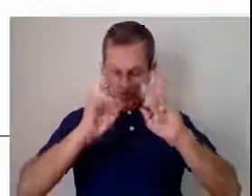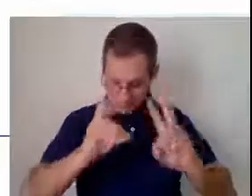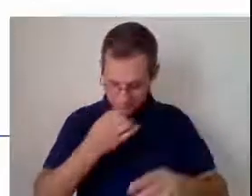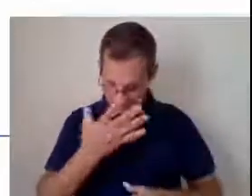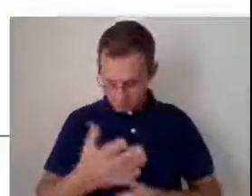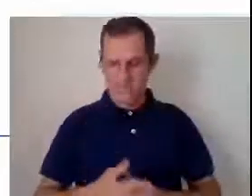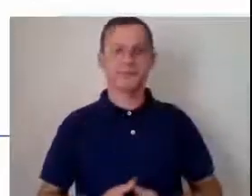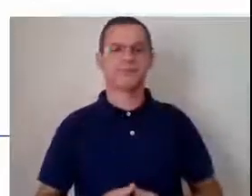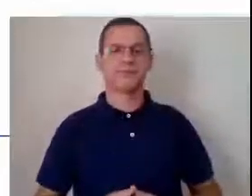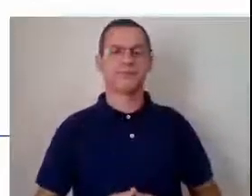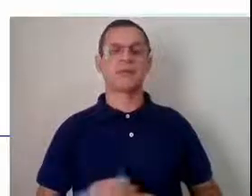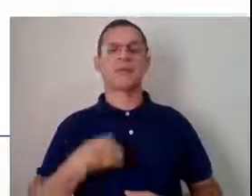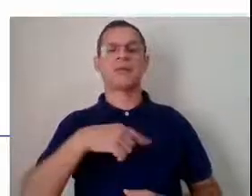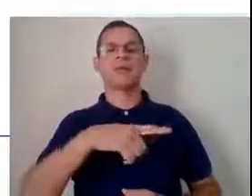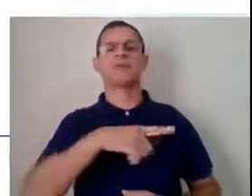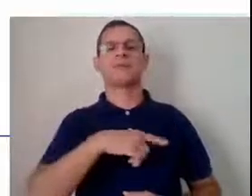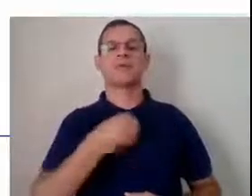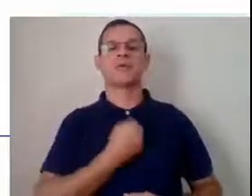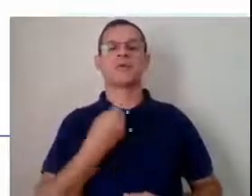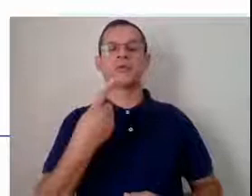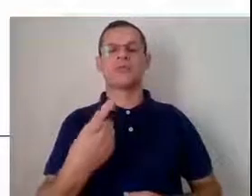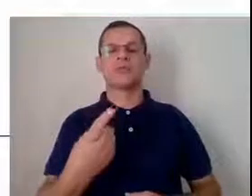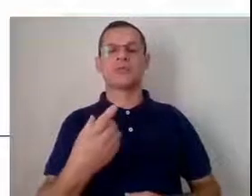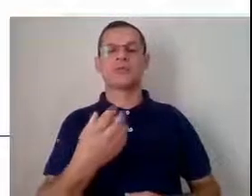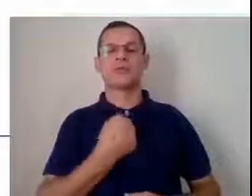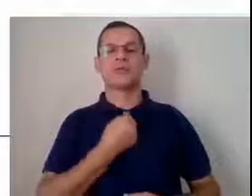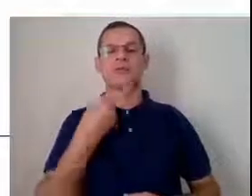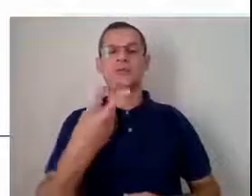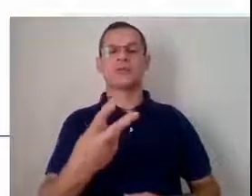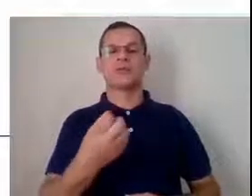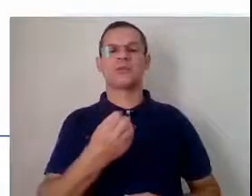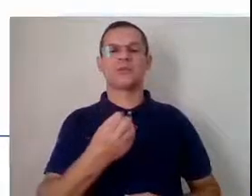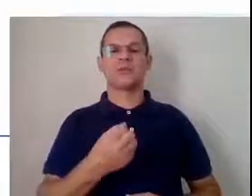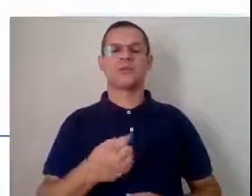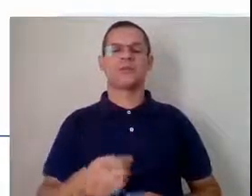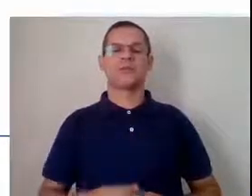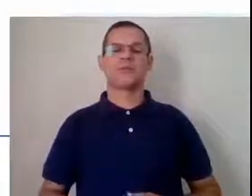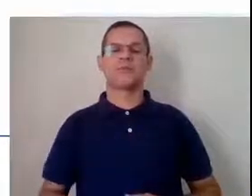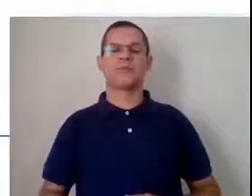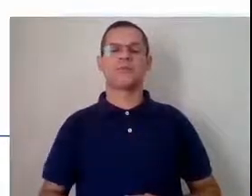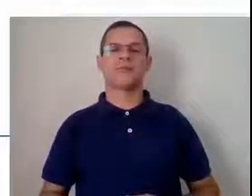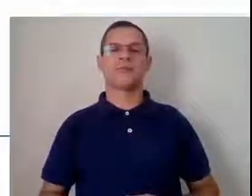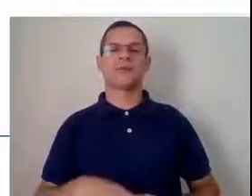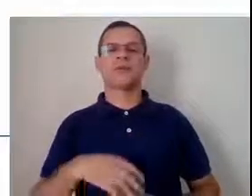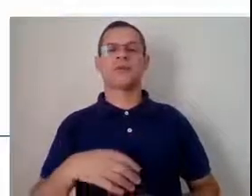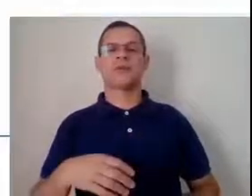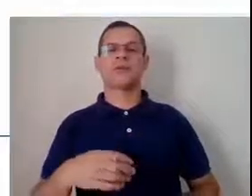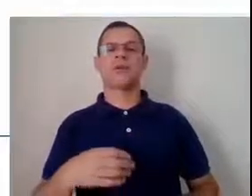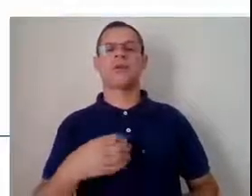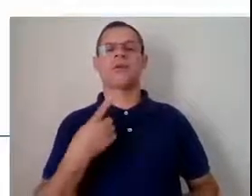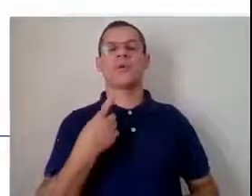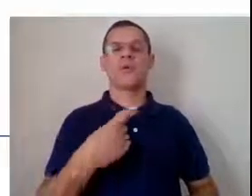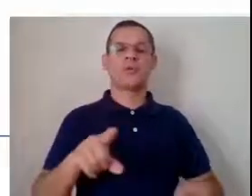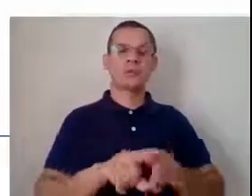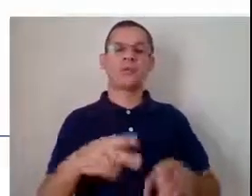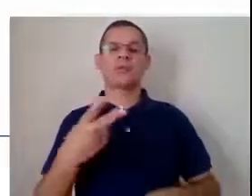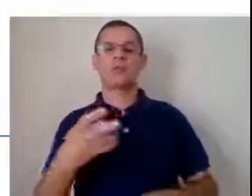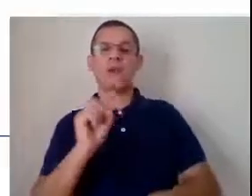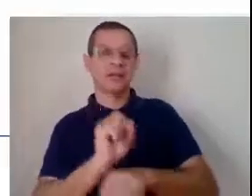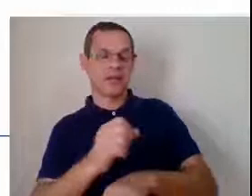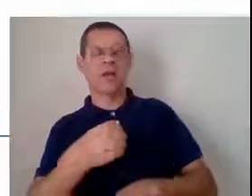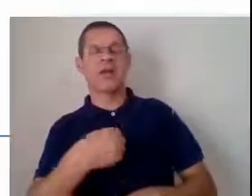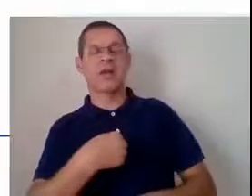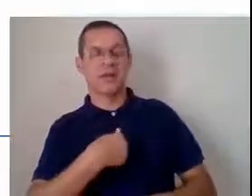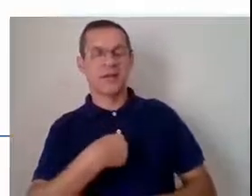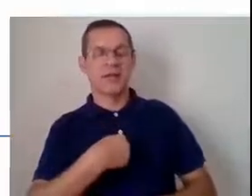bem, eu tenho o número 1, o número 2, 1 e 2. Opa, então eu